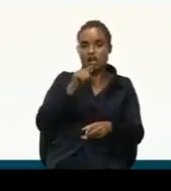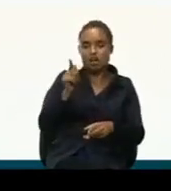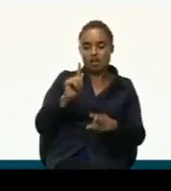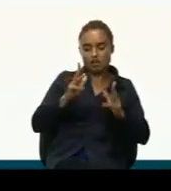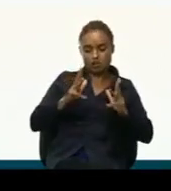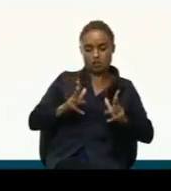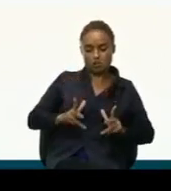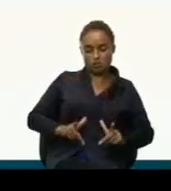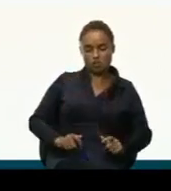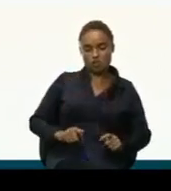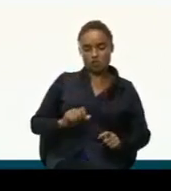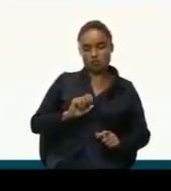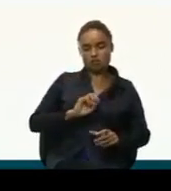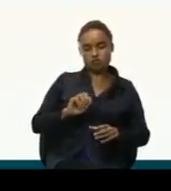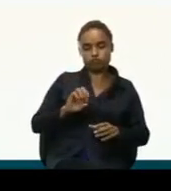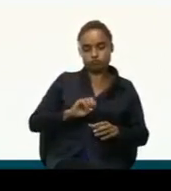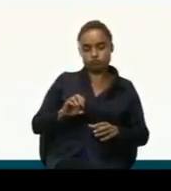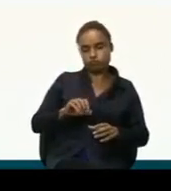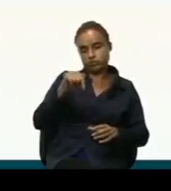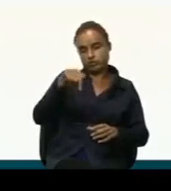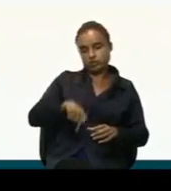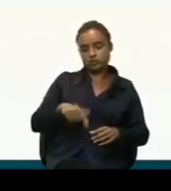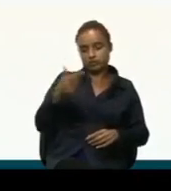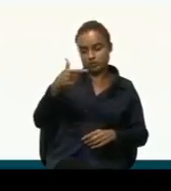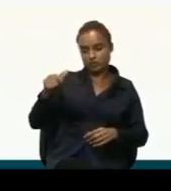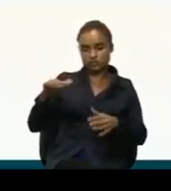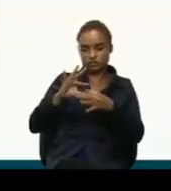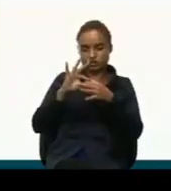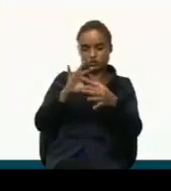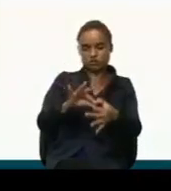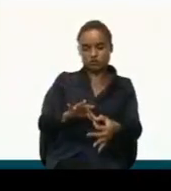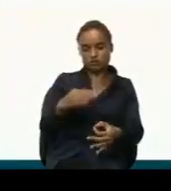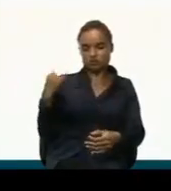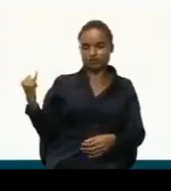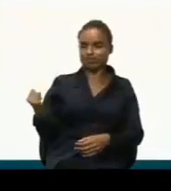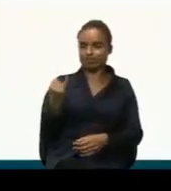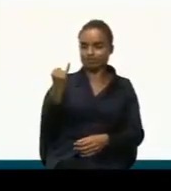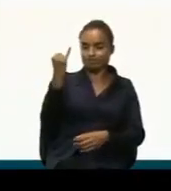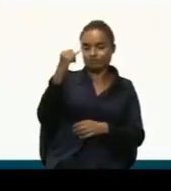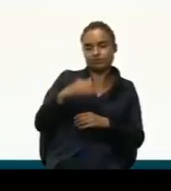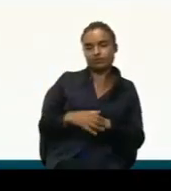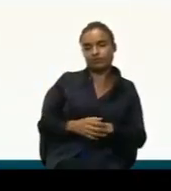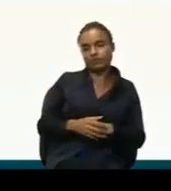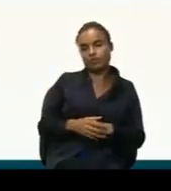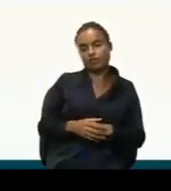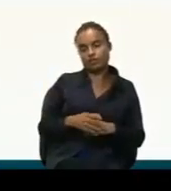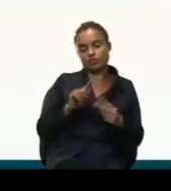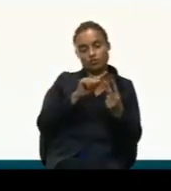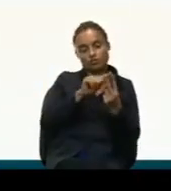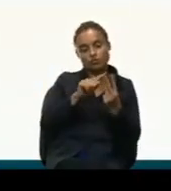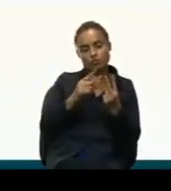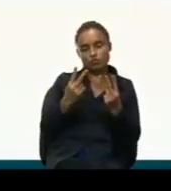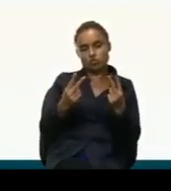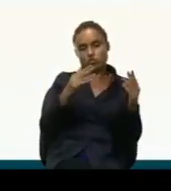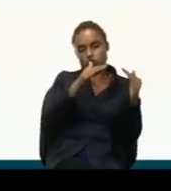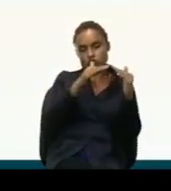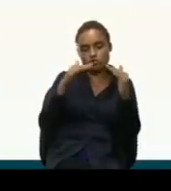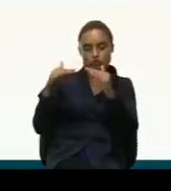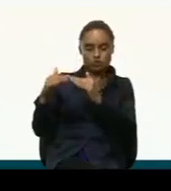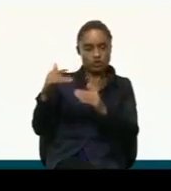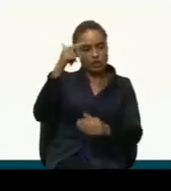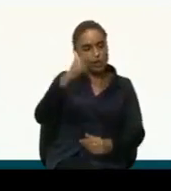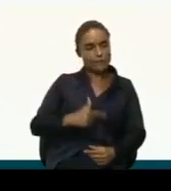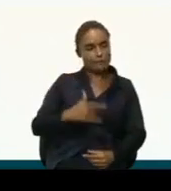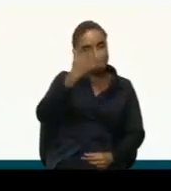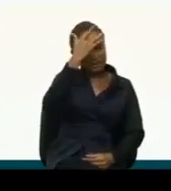E daqui ela é bombeada para ETA. Então, é outra estação elevatória. Duas casinhas também para o pessoal que mora